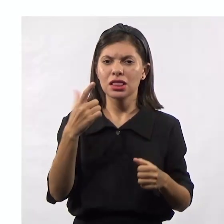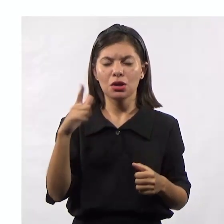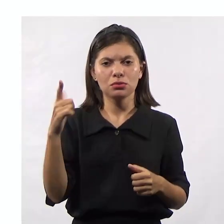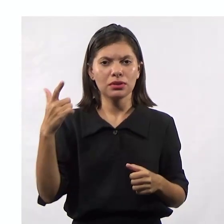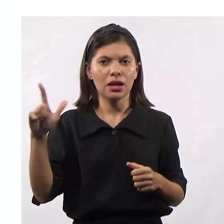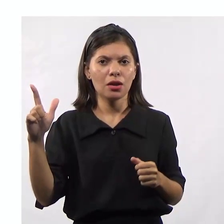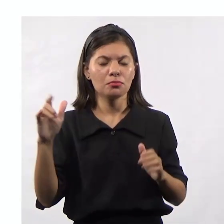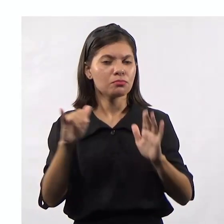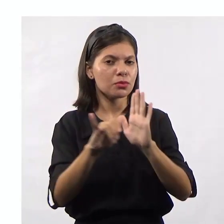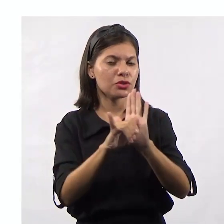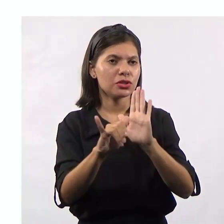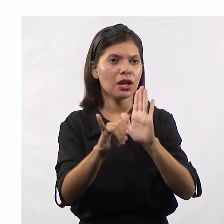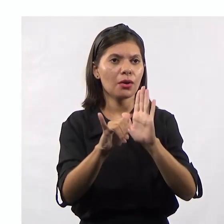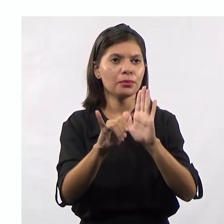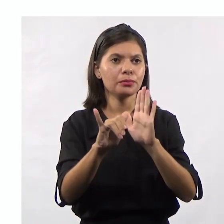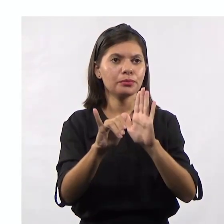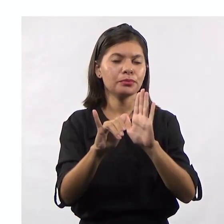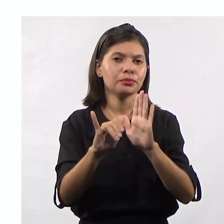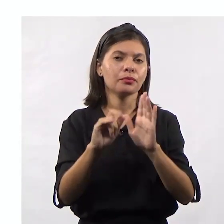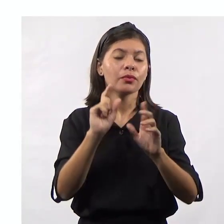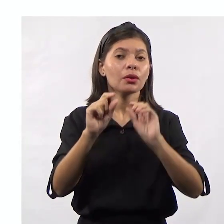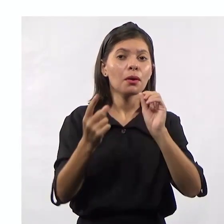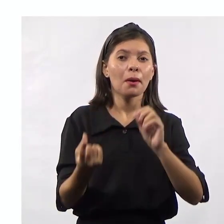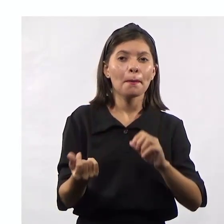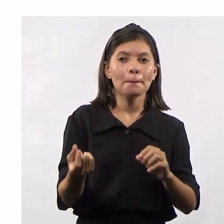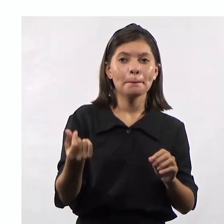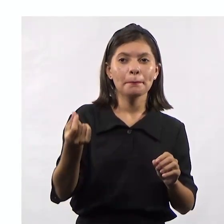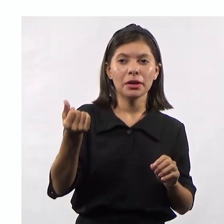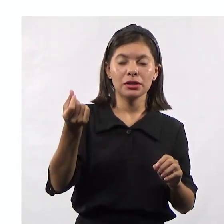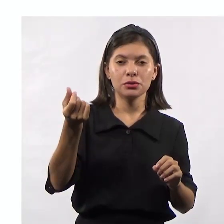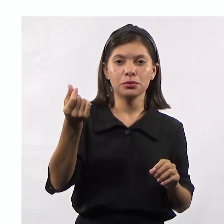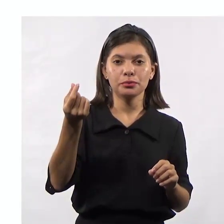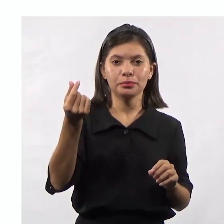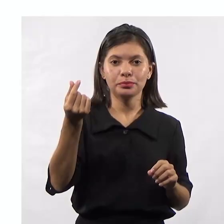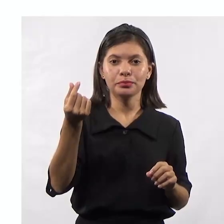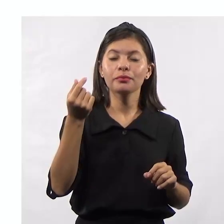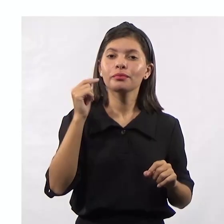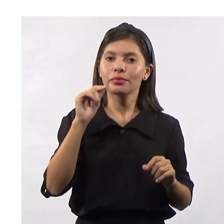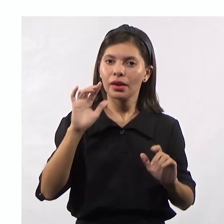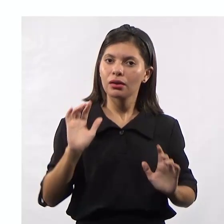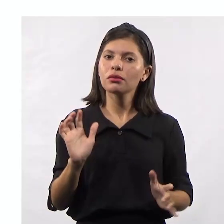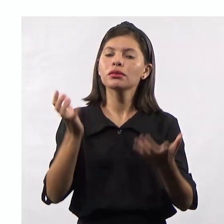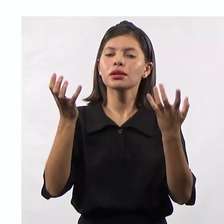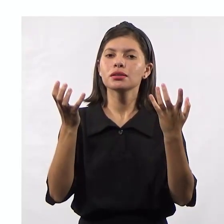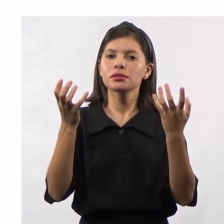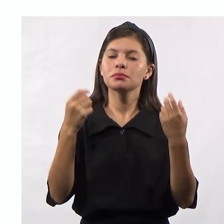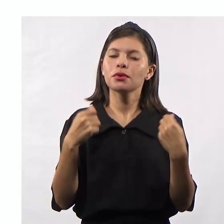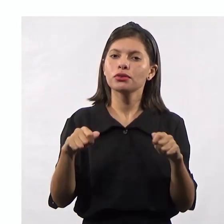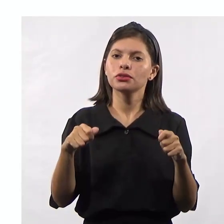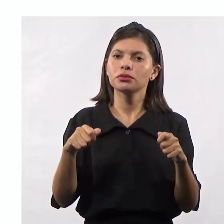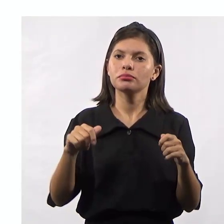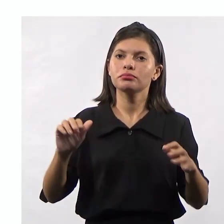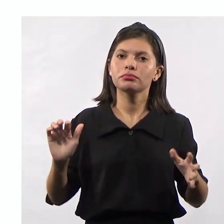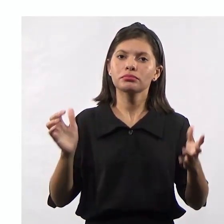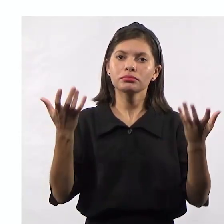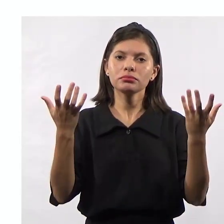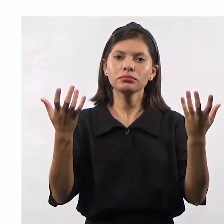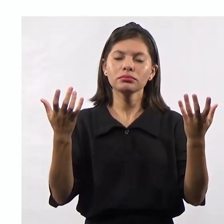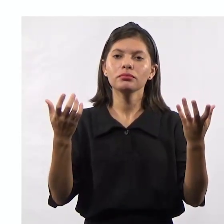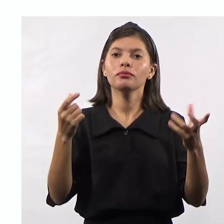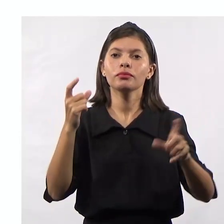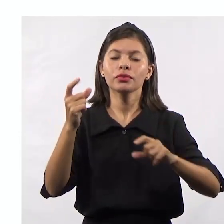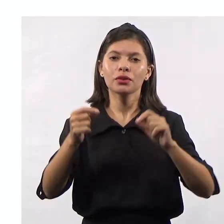especificações técnicas do edital, ou se tiver preços inexequíveis, que pode acontecer, tá?